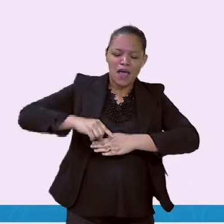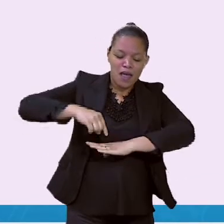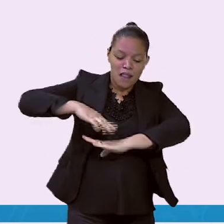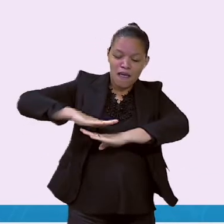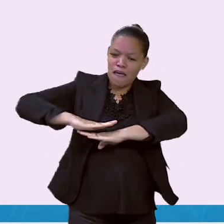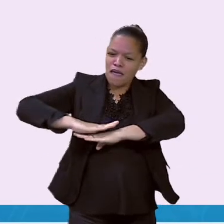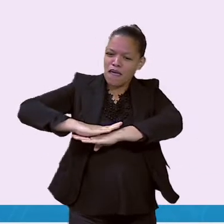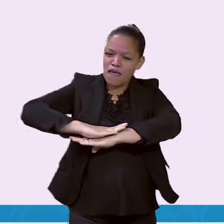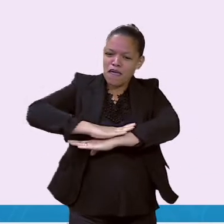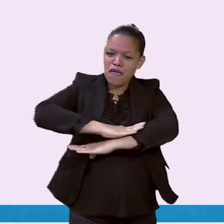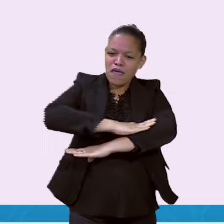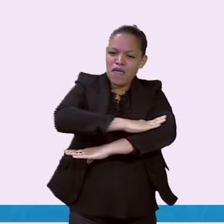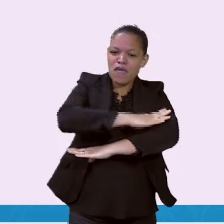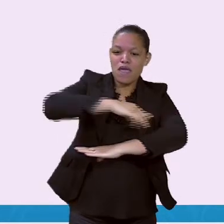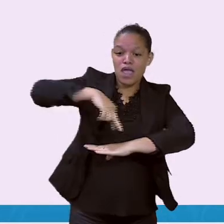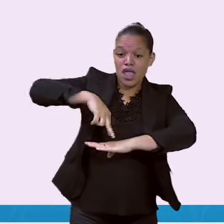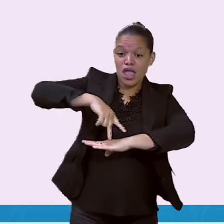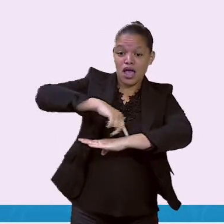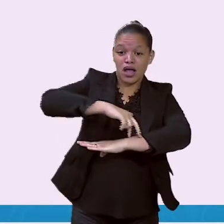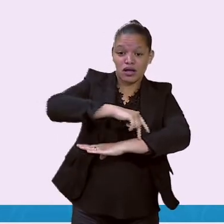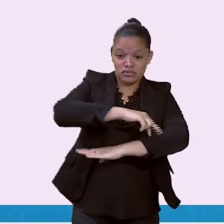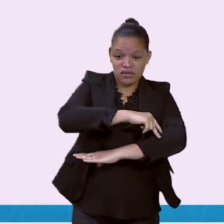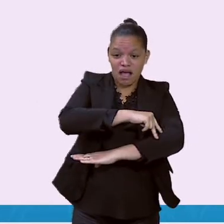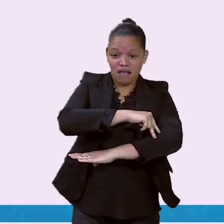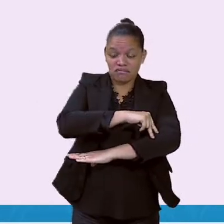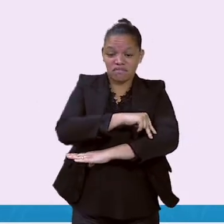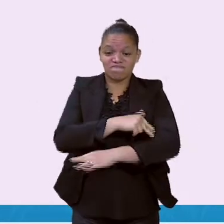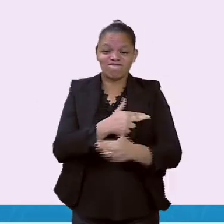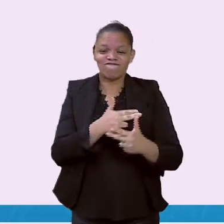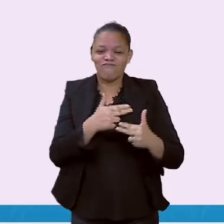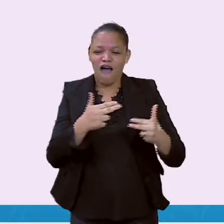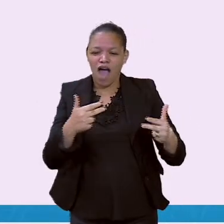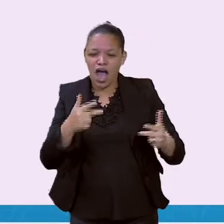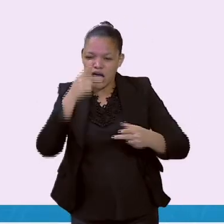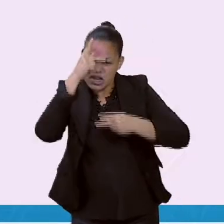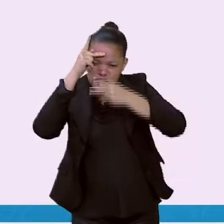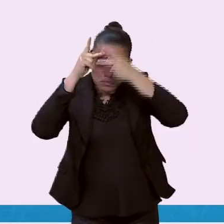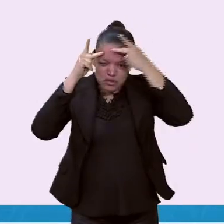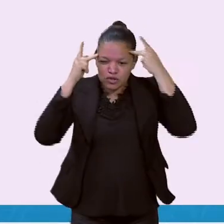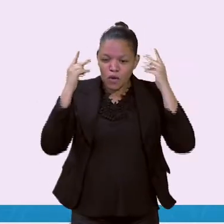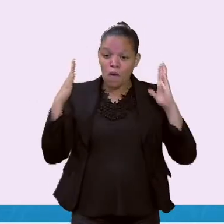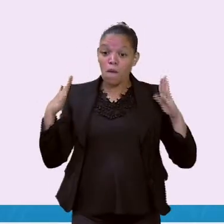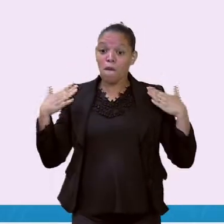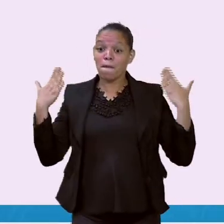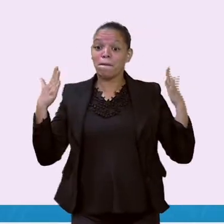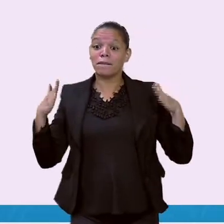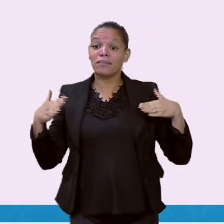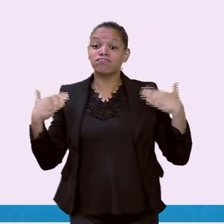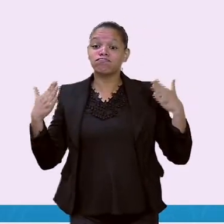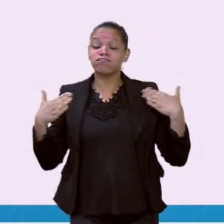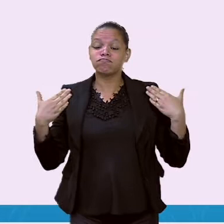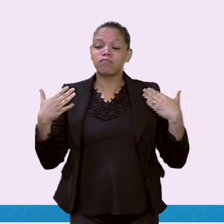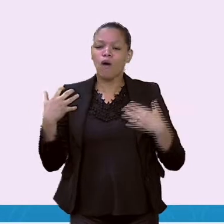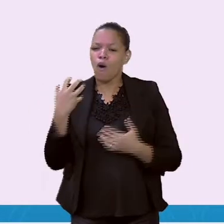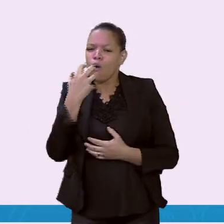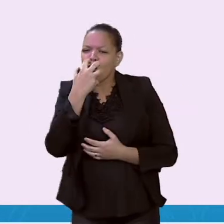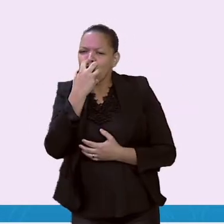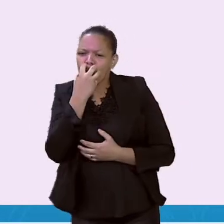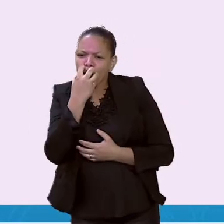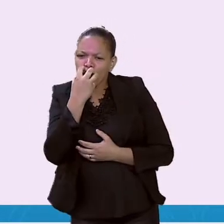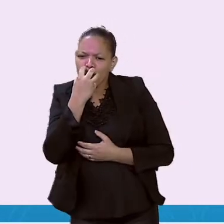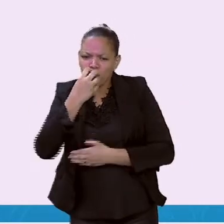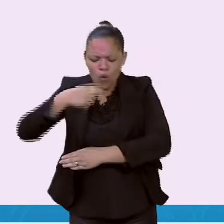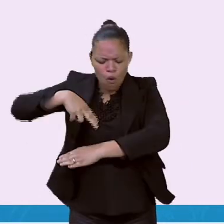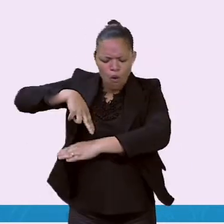cachorros e vêm passear com eles na calçada. Teve um tempo em que as calçadas ficavam